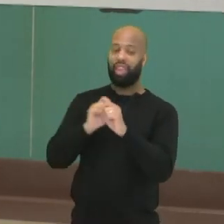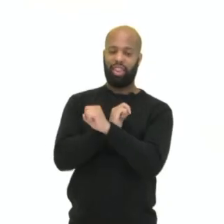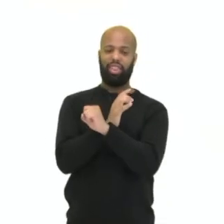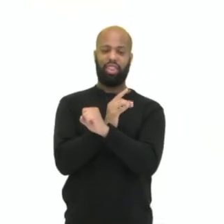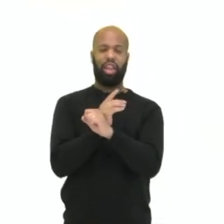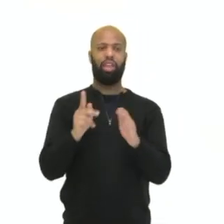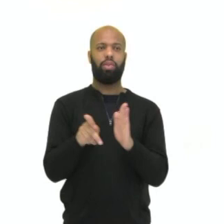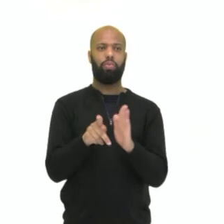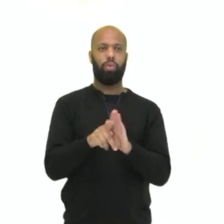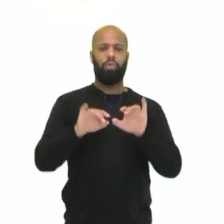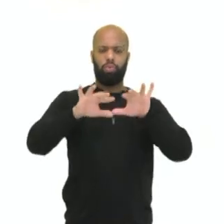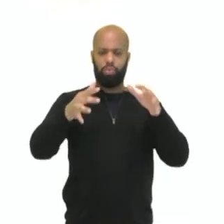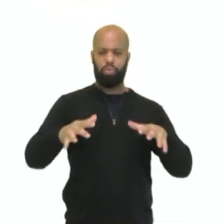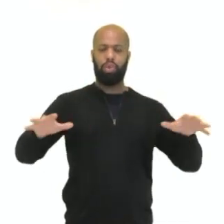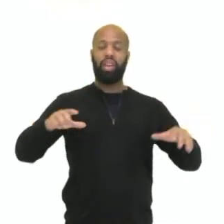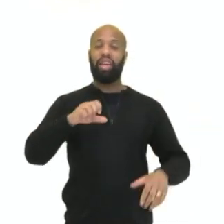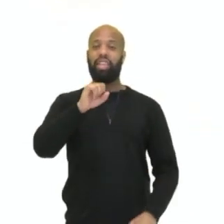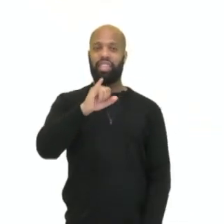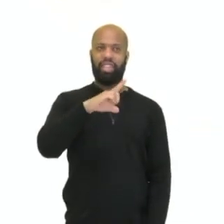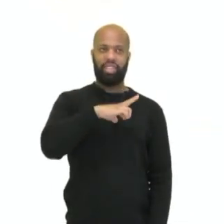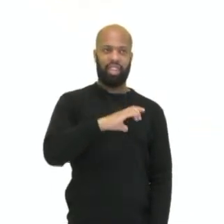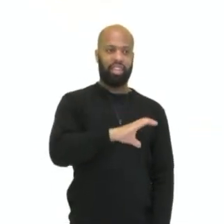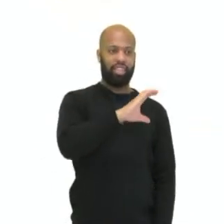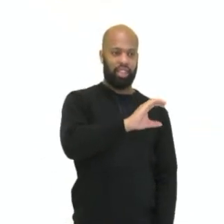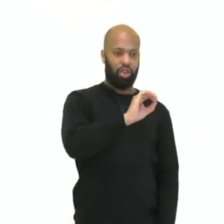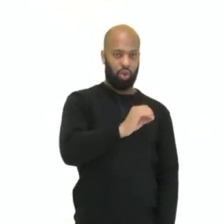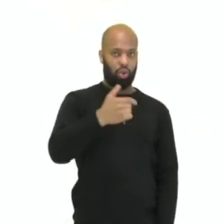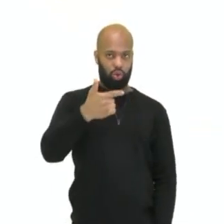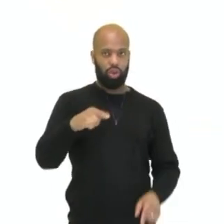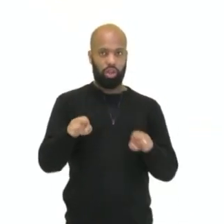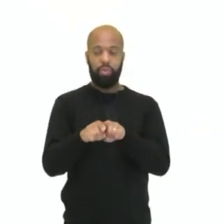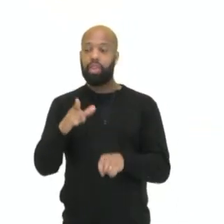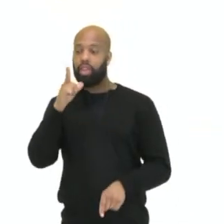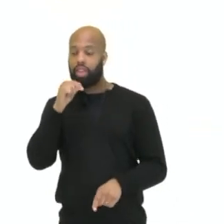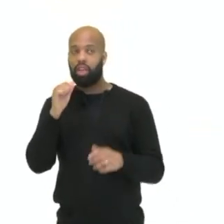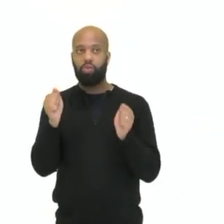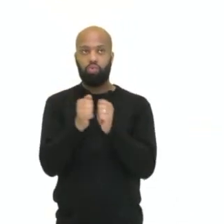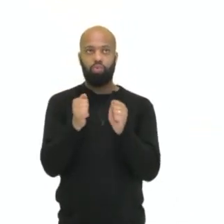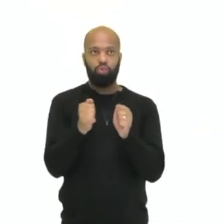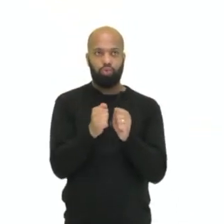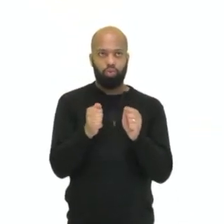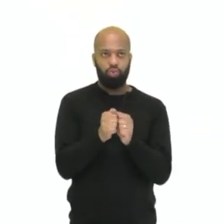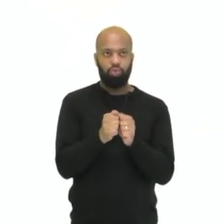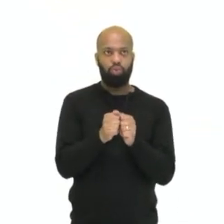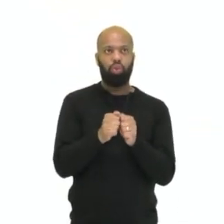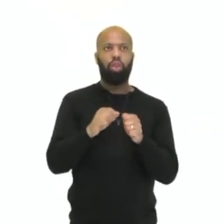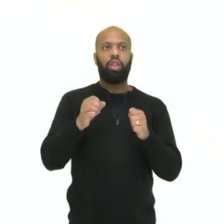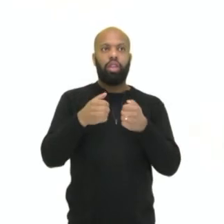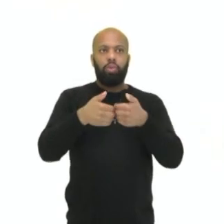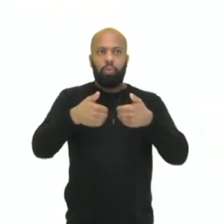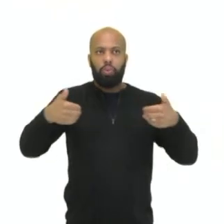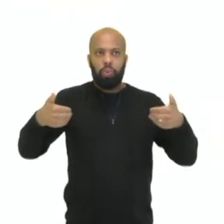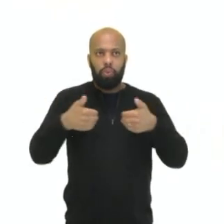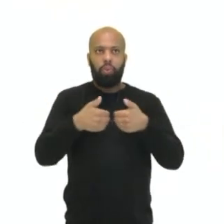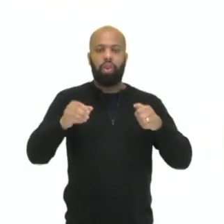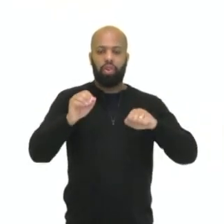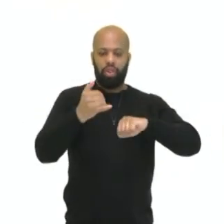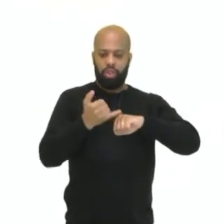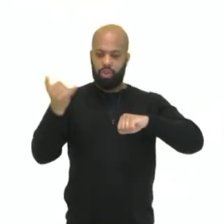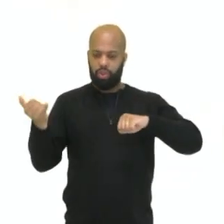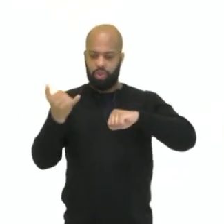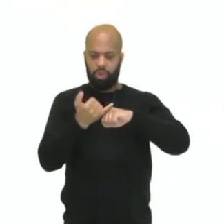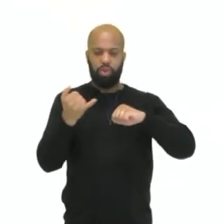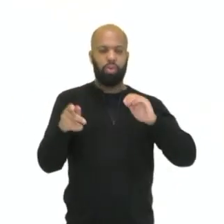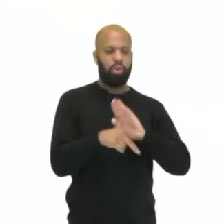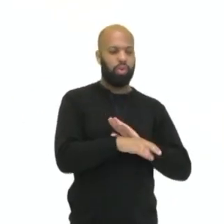Quando a água e o gás carbônico se encontram, é formado o chamado ácido carbônico, que se dissocia no mar, formando íons carbonato e íons hidrogênio.